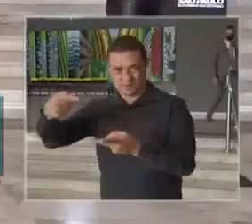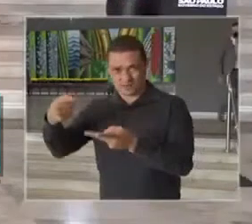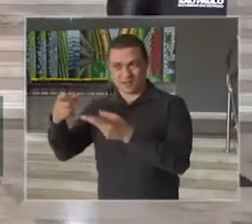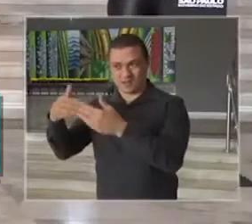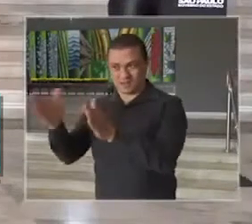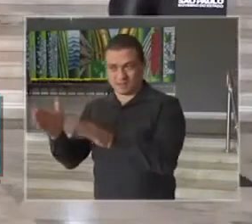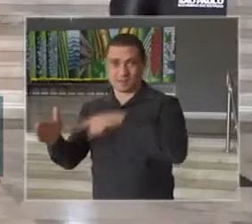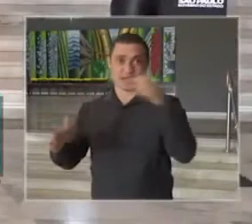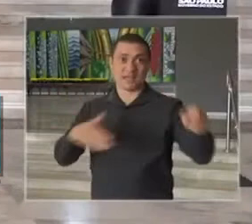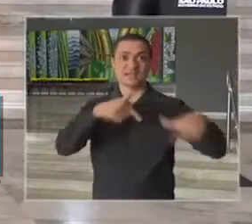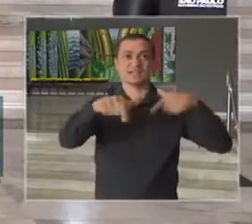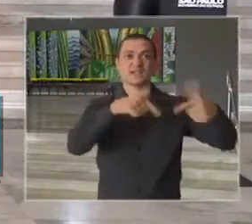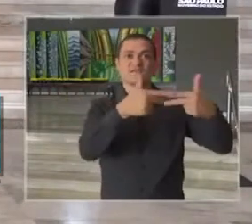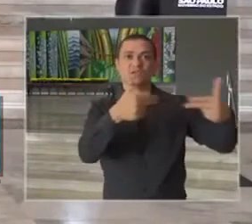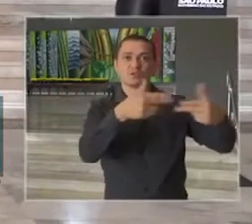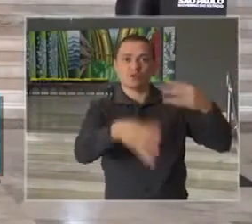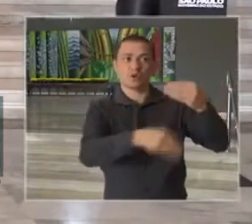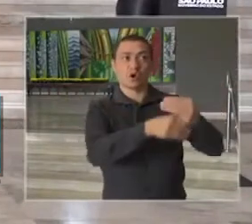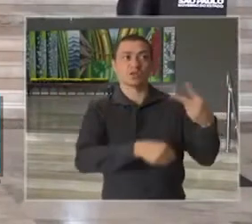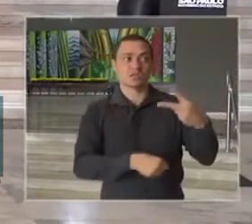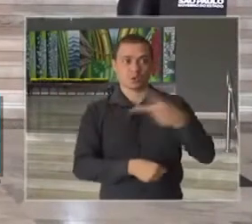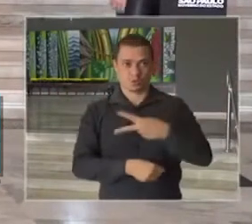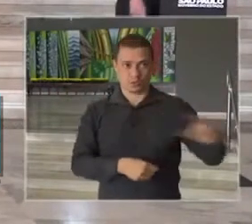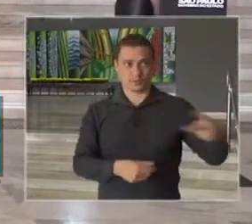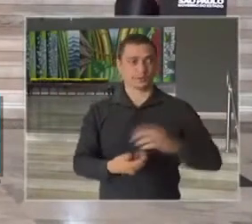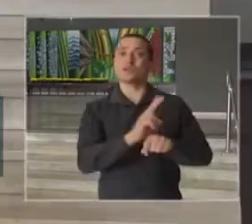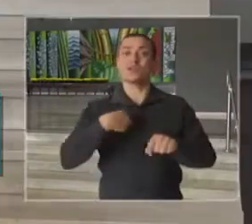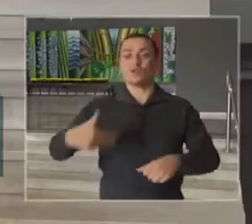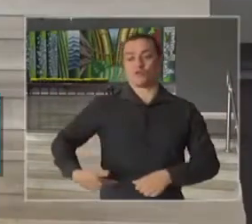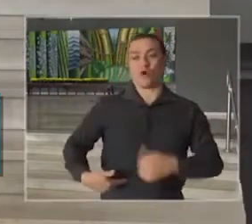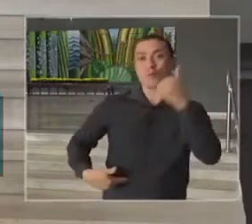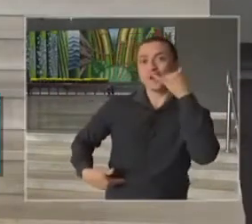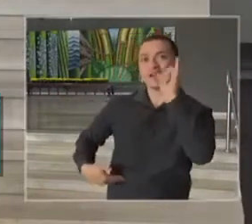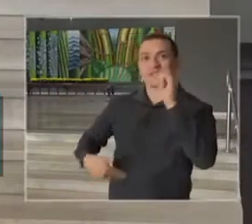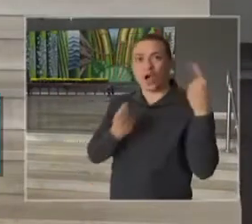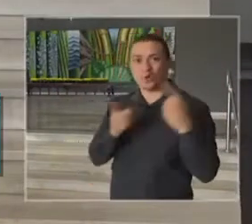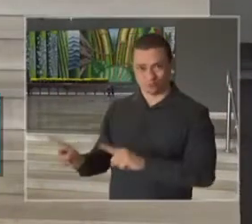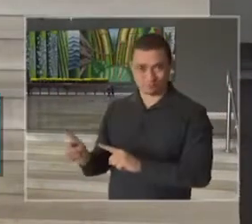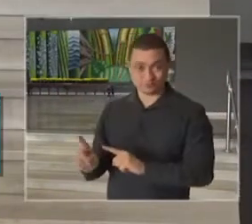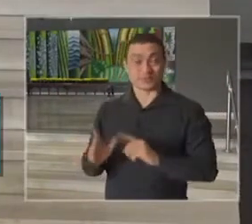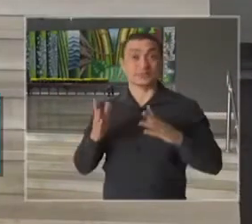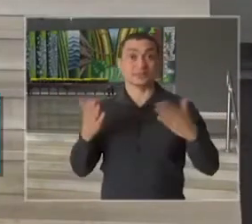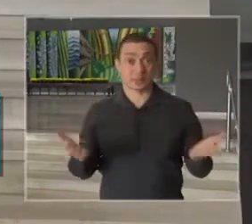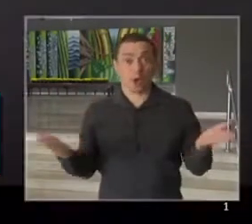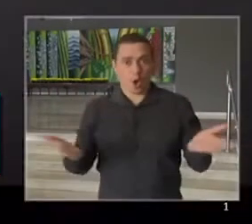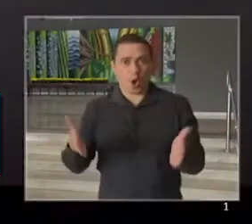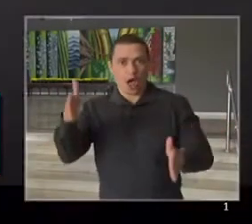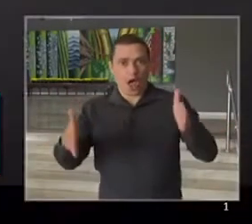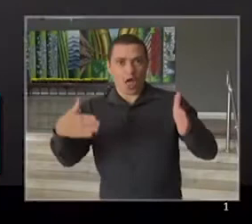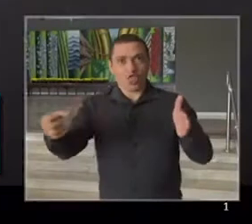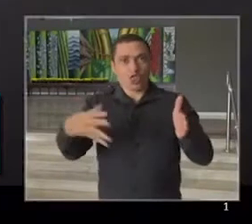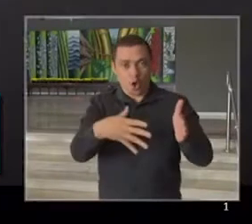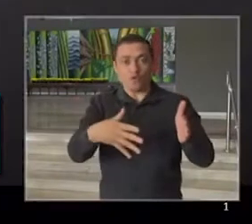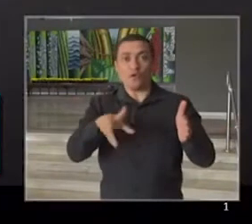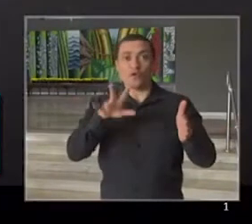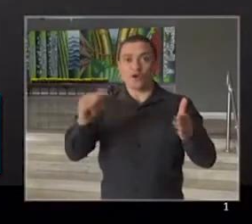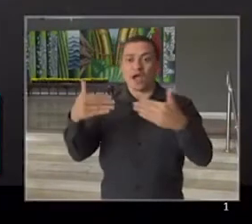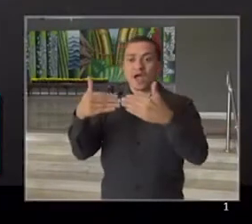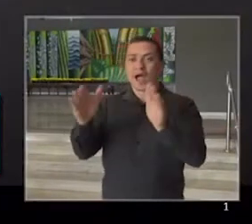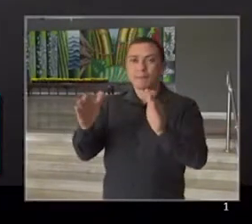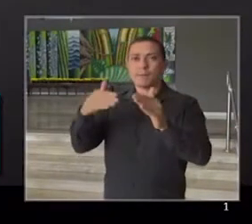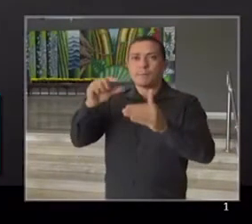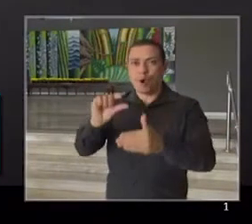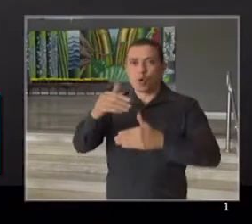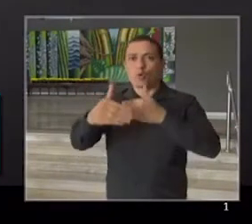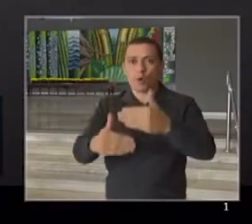apresentou detalhes dessa fase especial para as cidades paulistas. Então, nessa fase de transição, nós vamos ter um retorno seguro gradual,